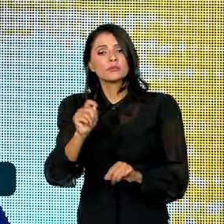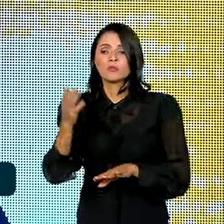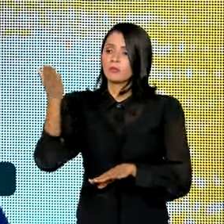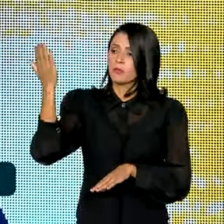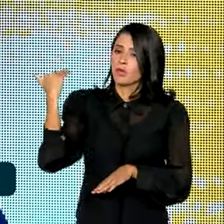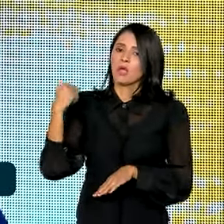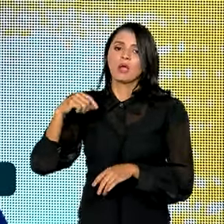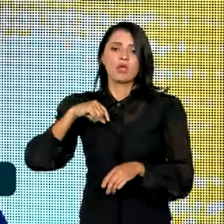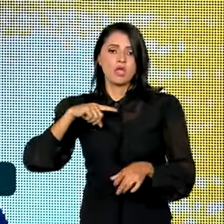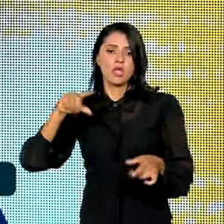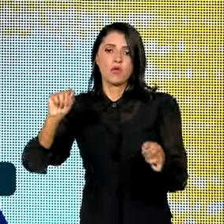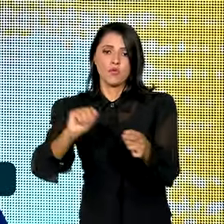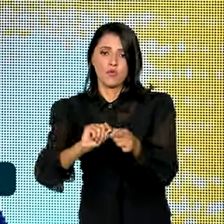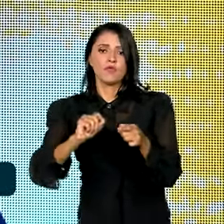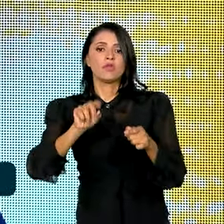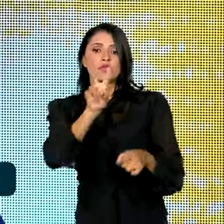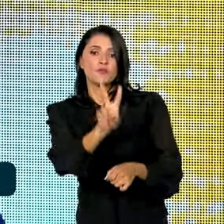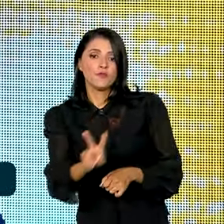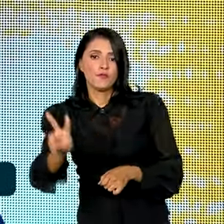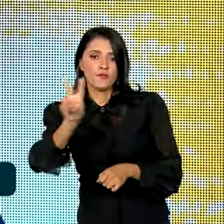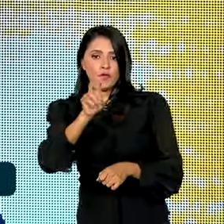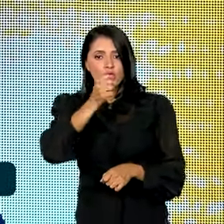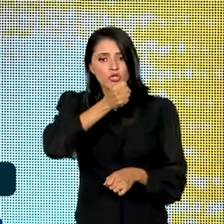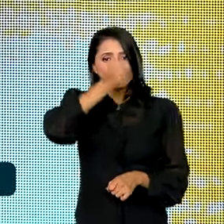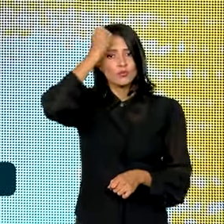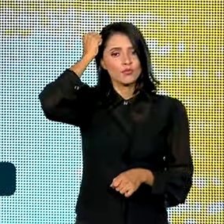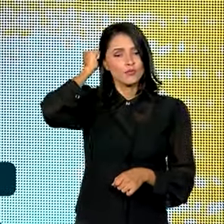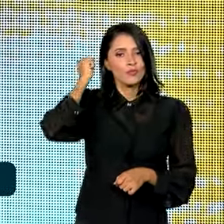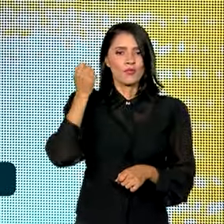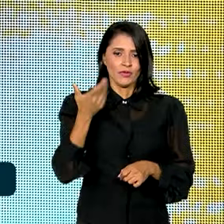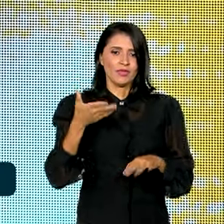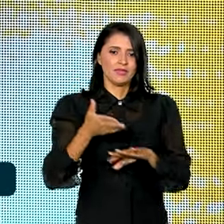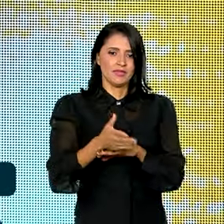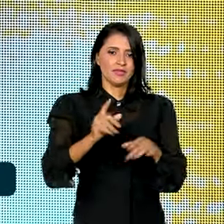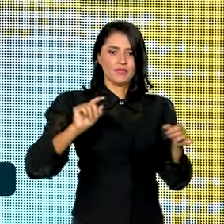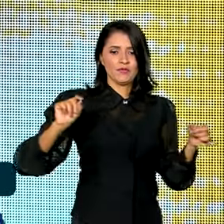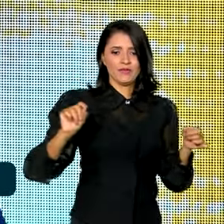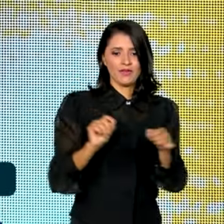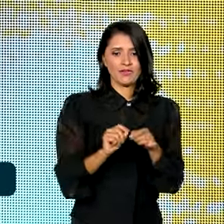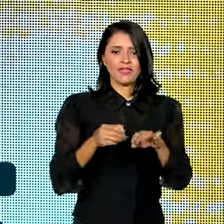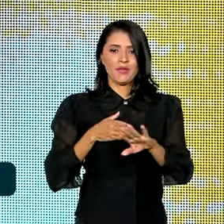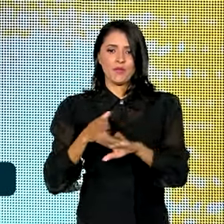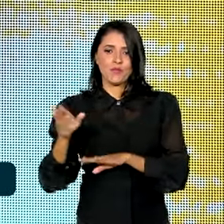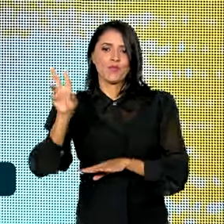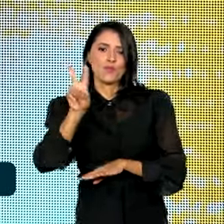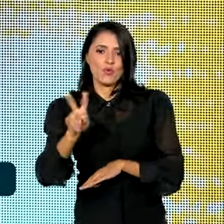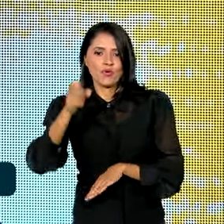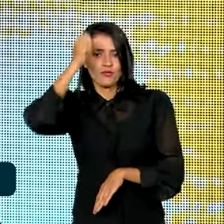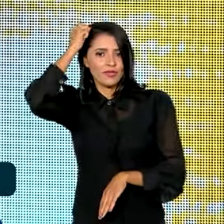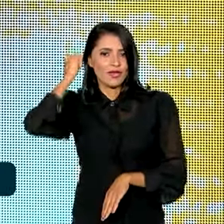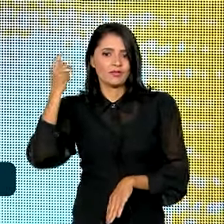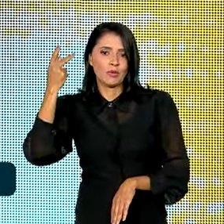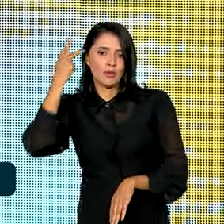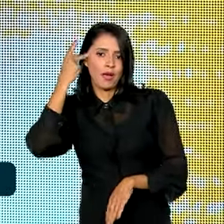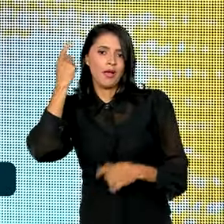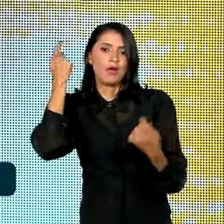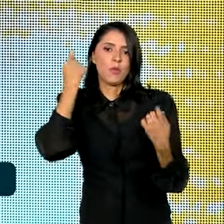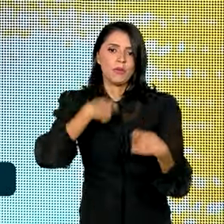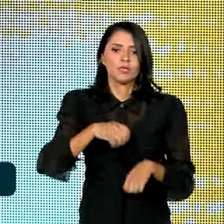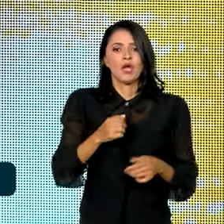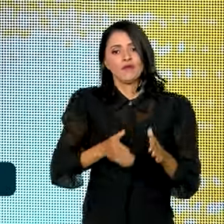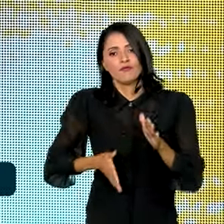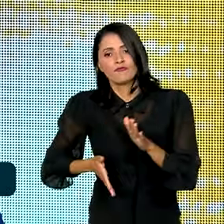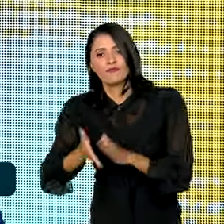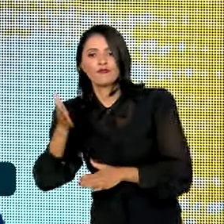por exemplo, que eu fiz o vestibular, que ainda era para o vestibular, se eu quisesse fazer um vestibular para uma universidade em São Paulo, eu teria que me deslocar